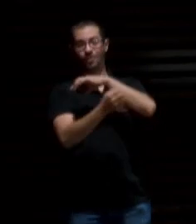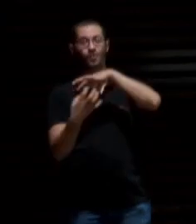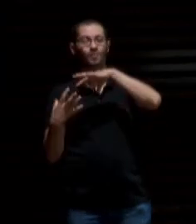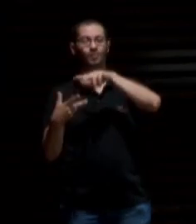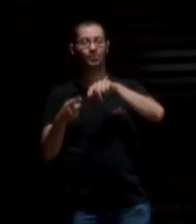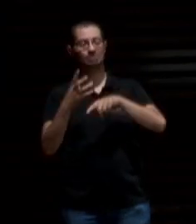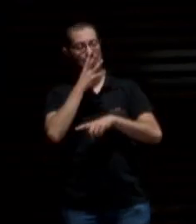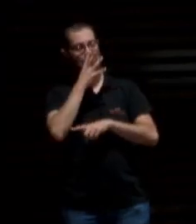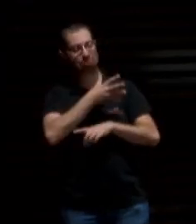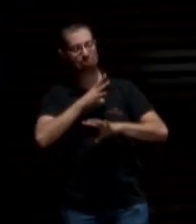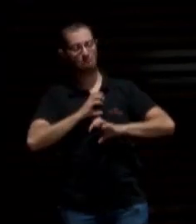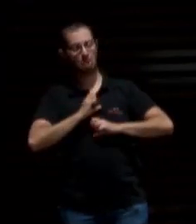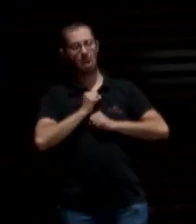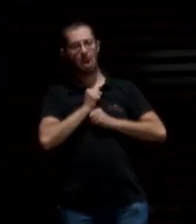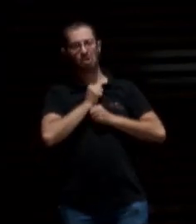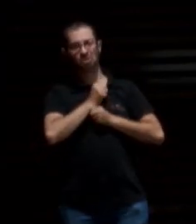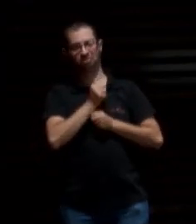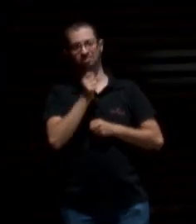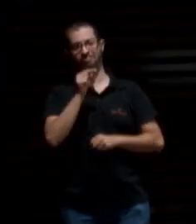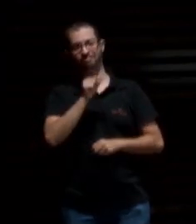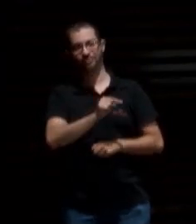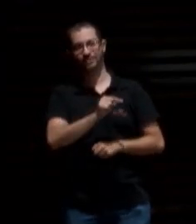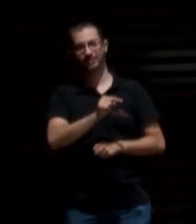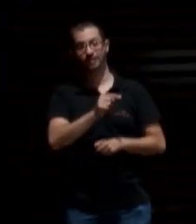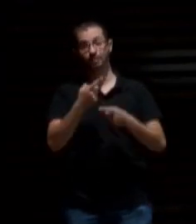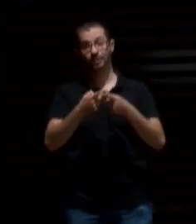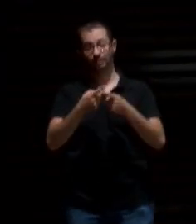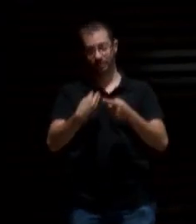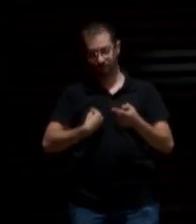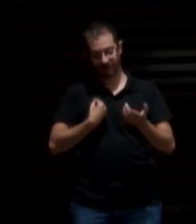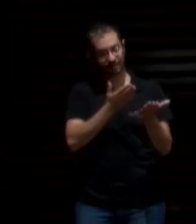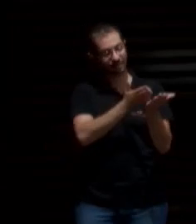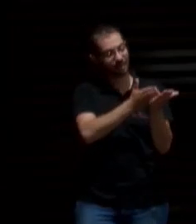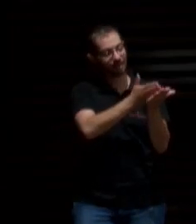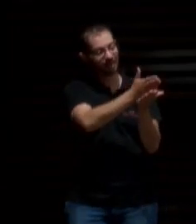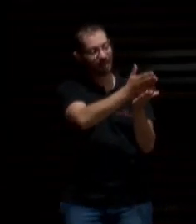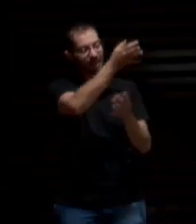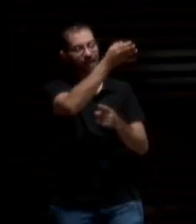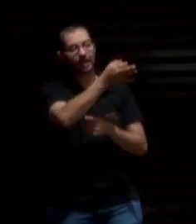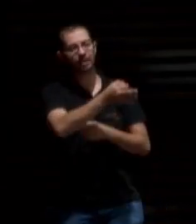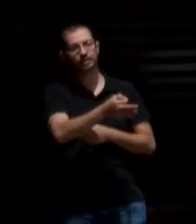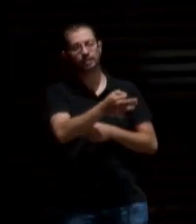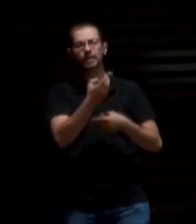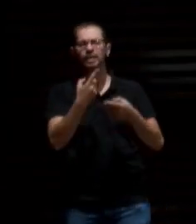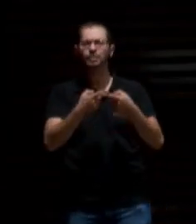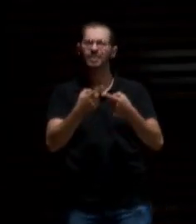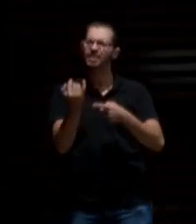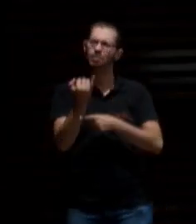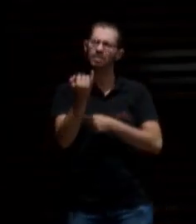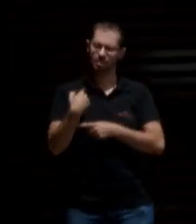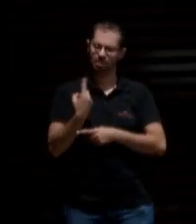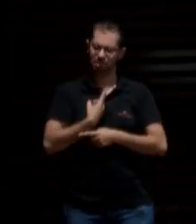Isso é sofrer como cristão, por viver uma vida reta. E por que é importante nós vivermos uma vida reta?